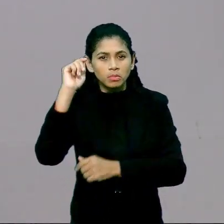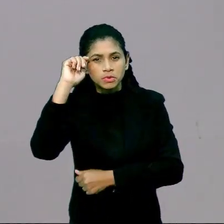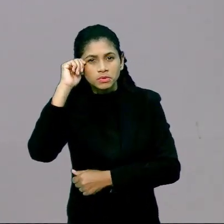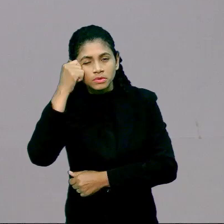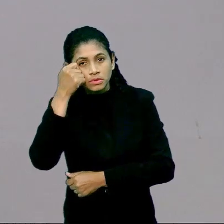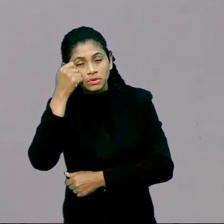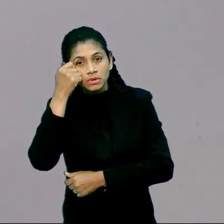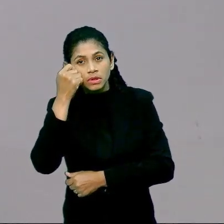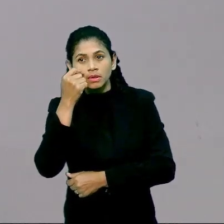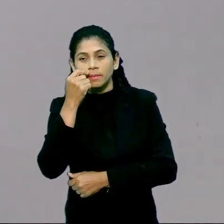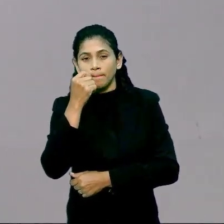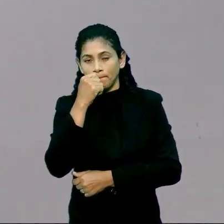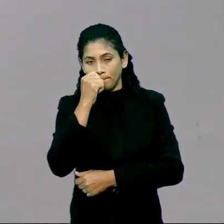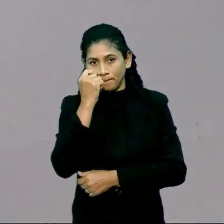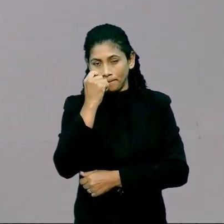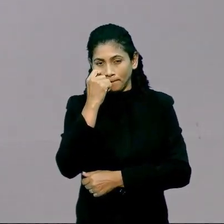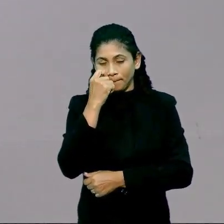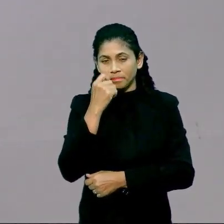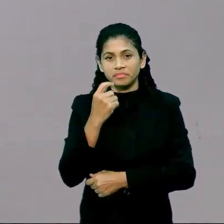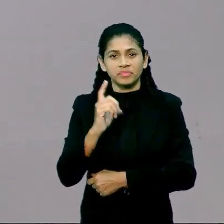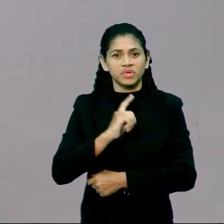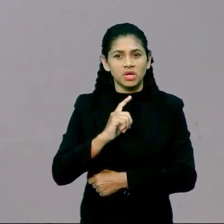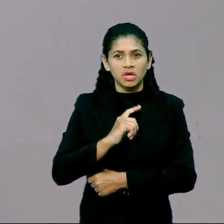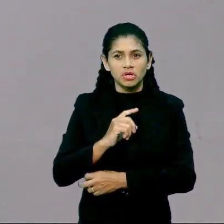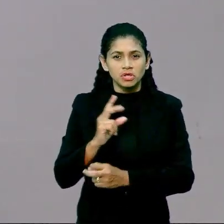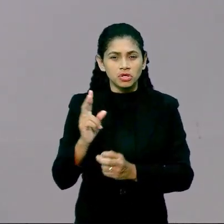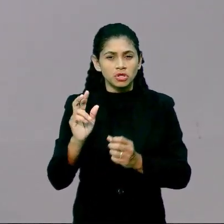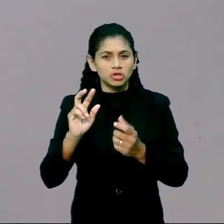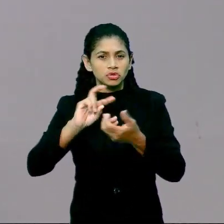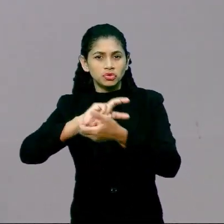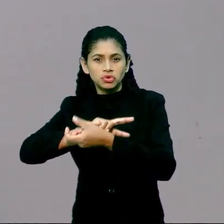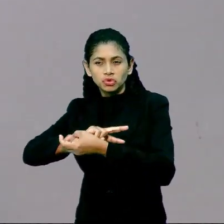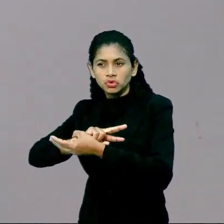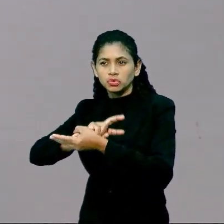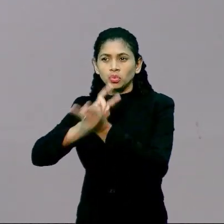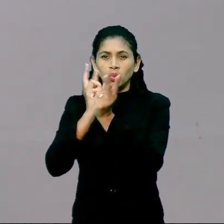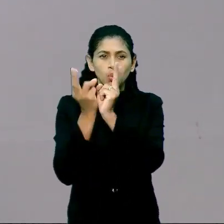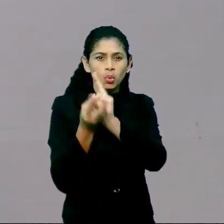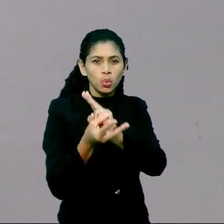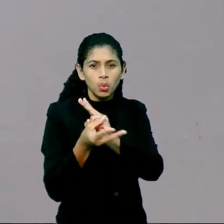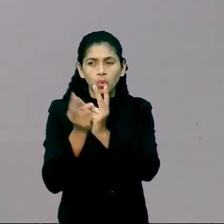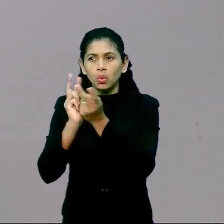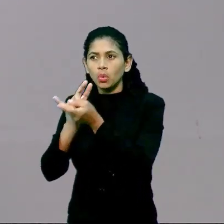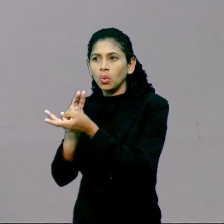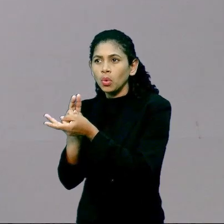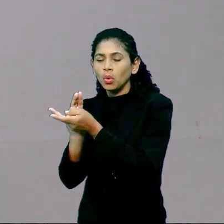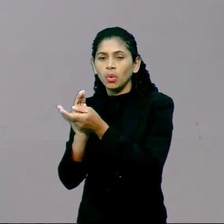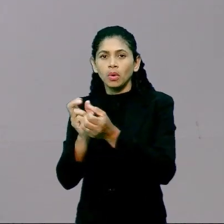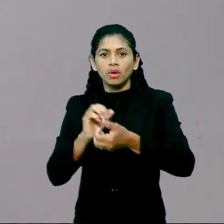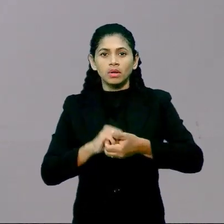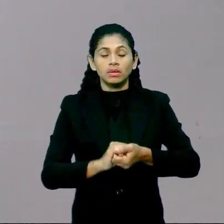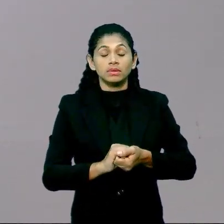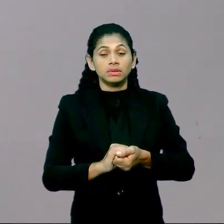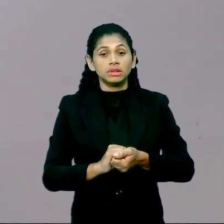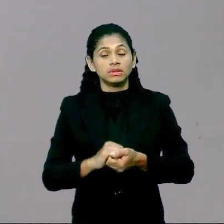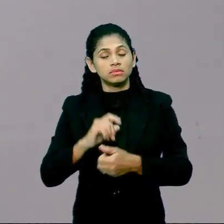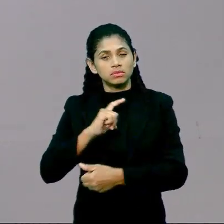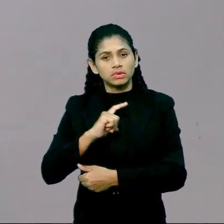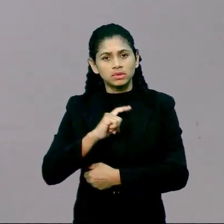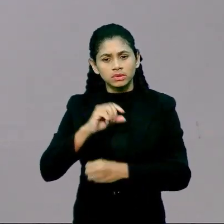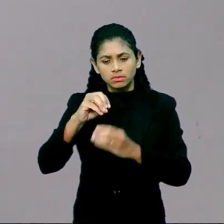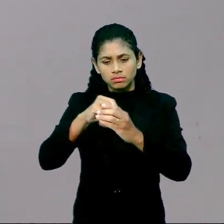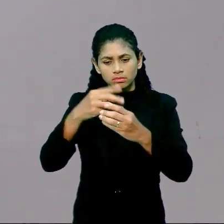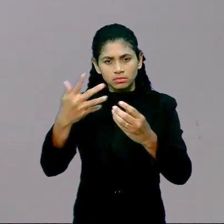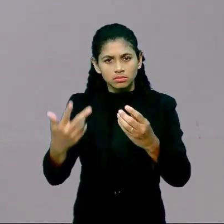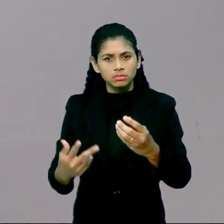se voltar contra os malfeitores, né, que o desenvolviam. Então, tinha todo esse caráter envolvido ali